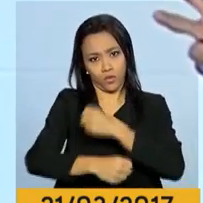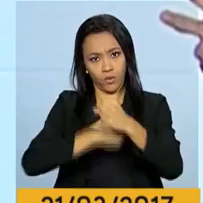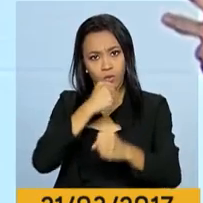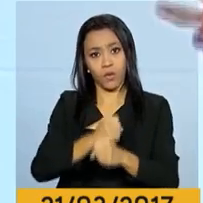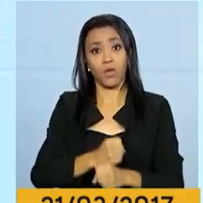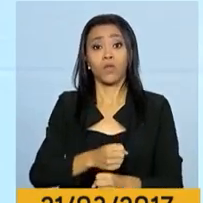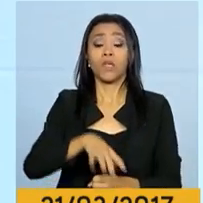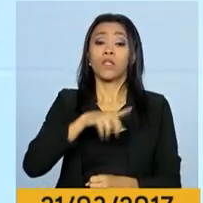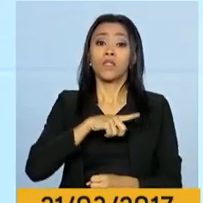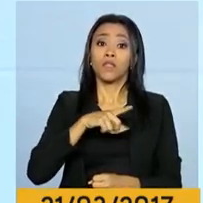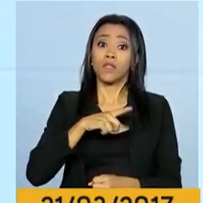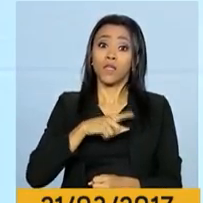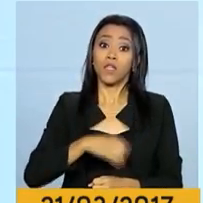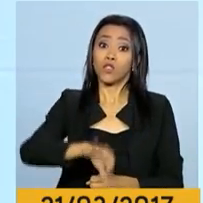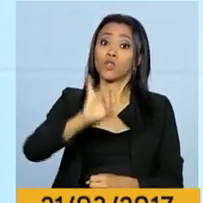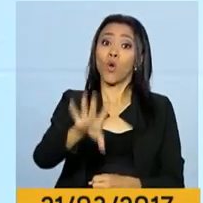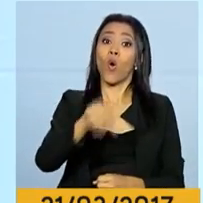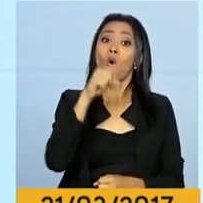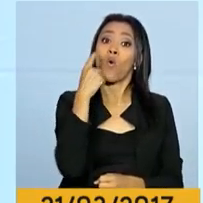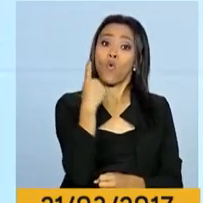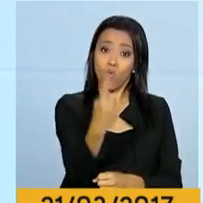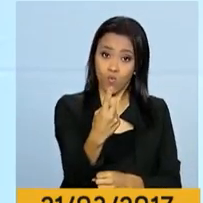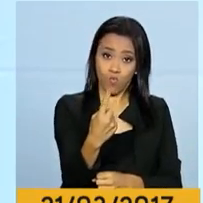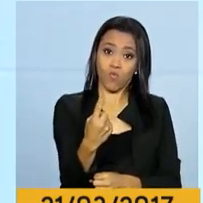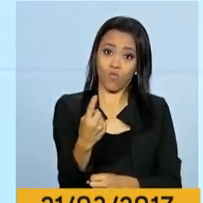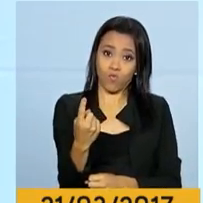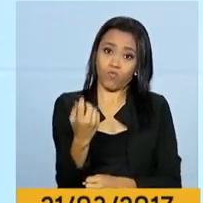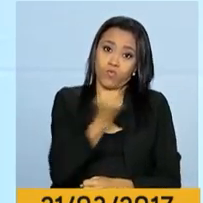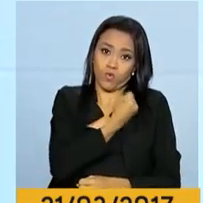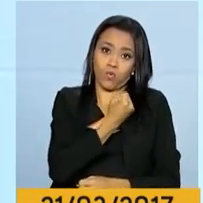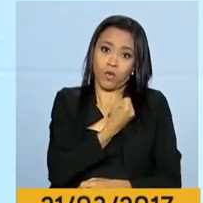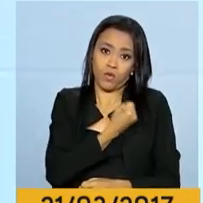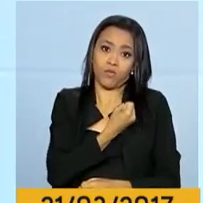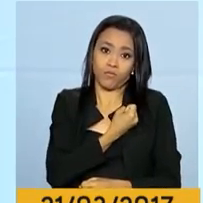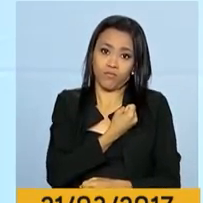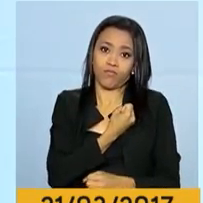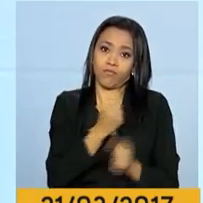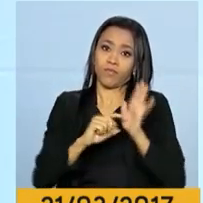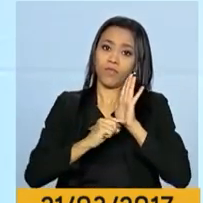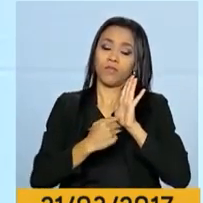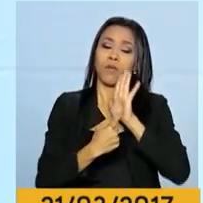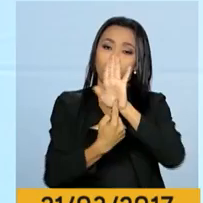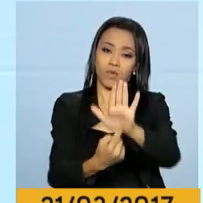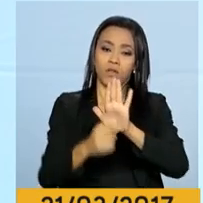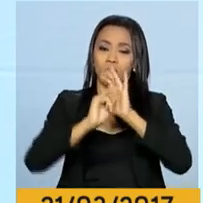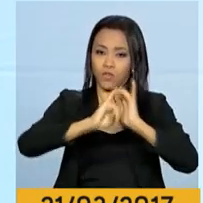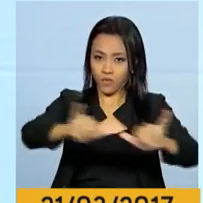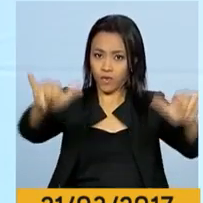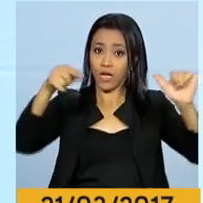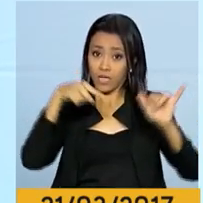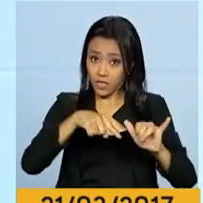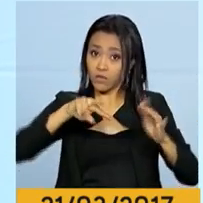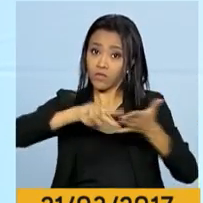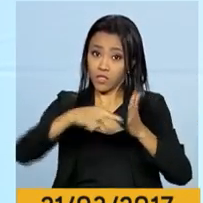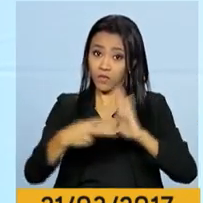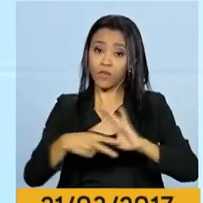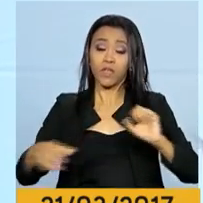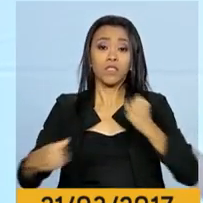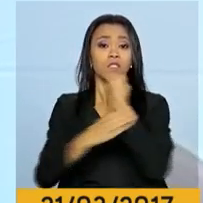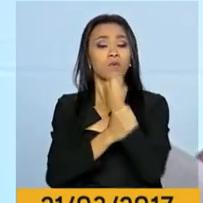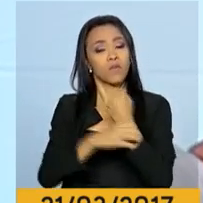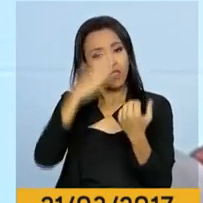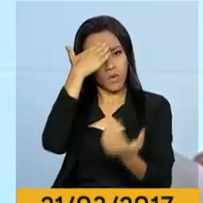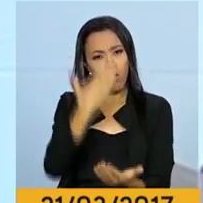de dois dígitos dos juros, um dígito apenas, o que significa uma confiança muito grande no